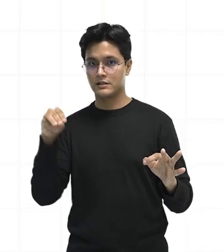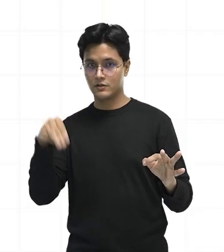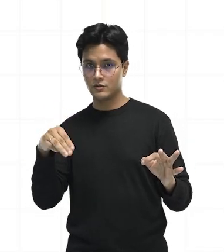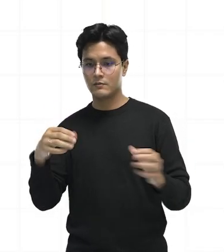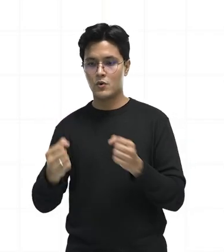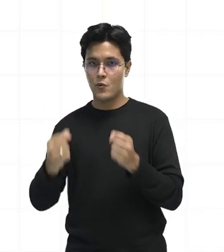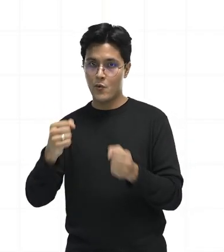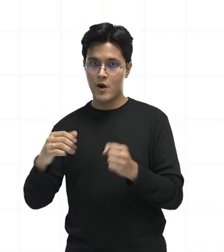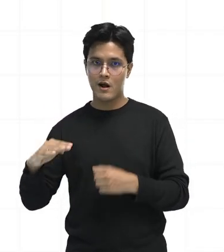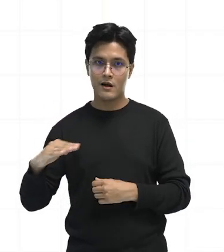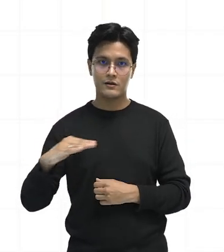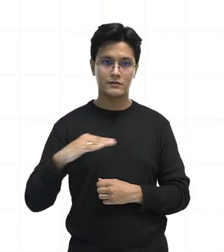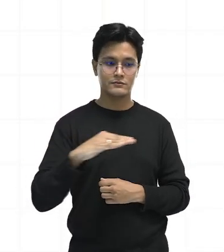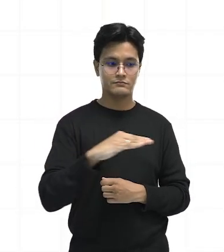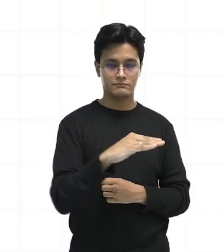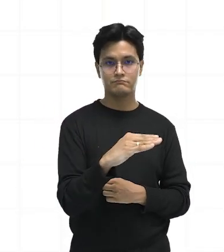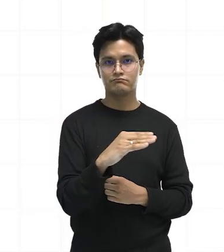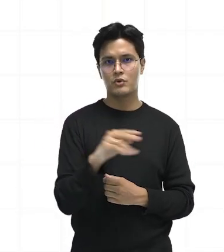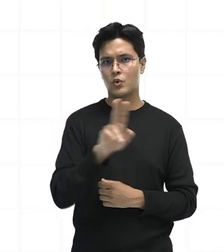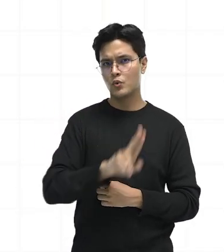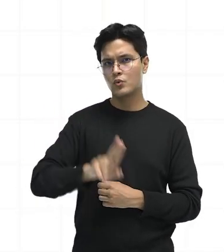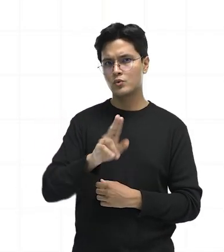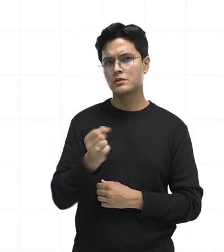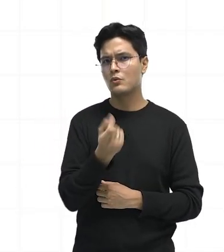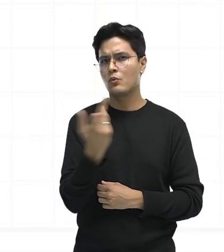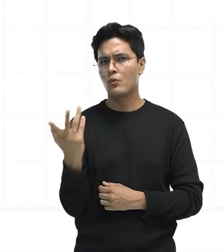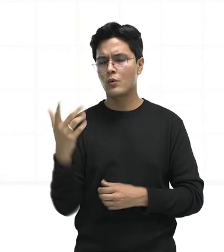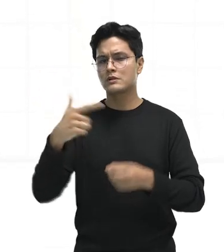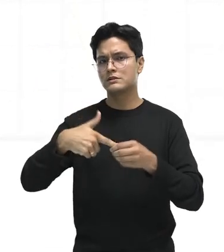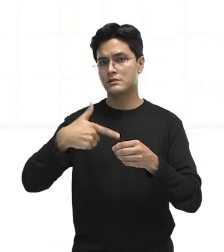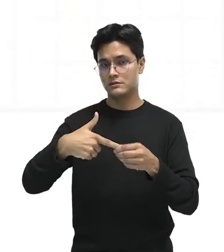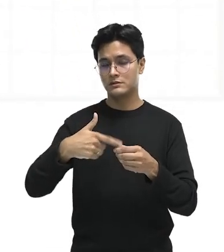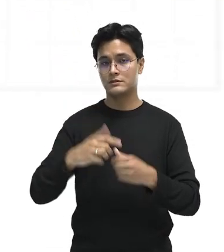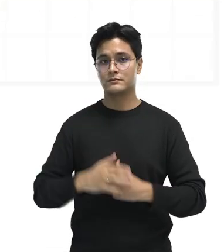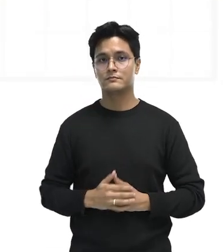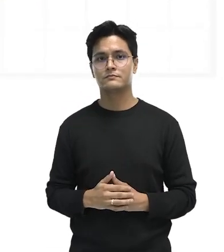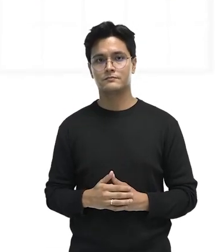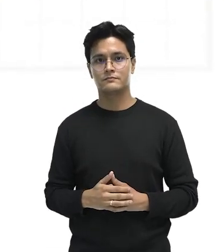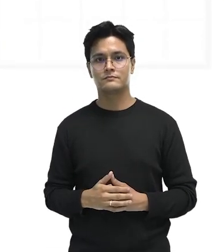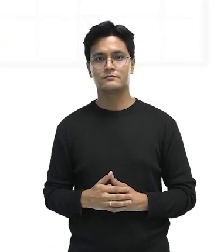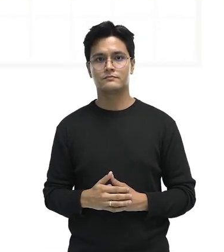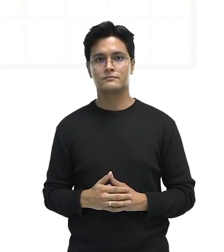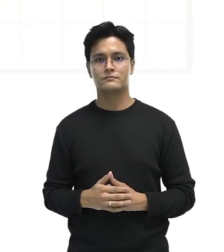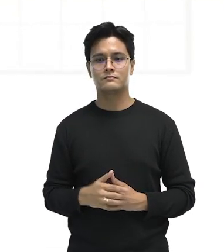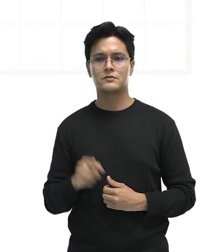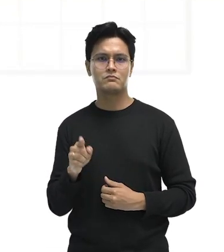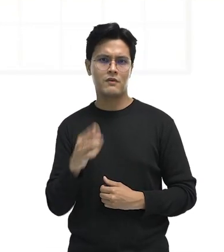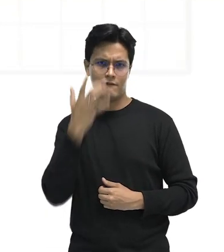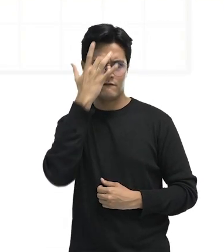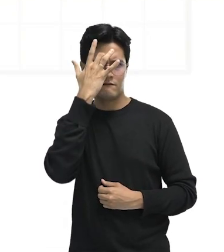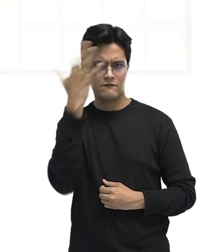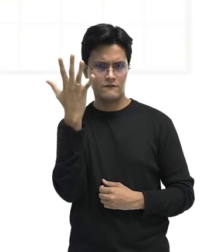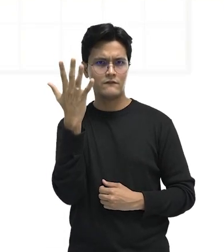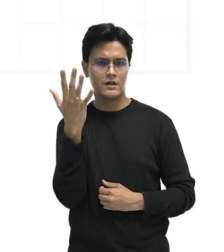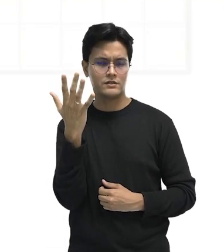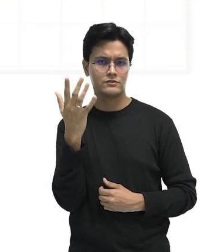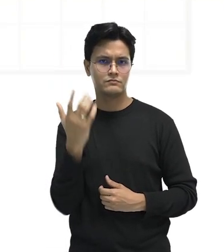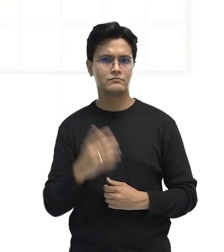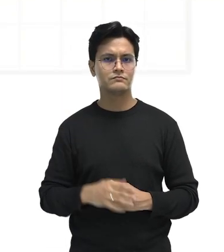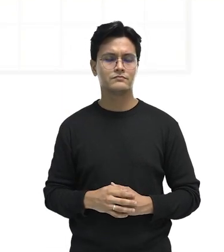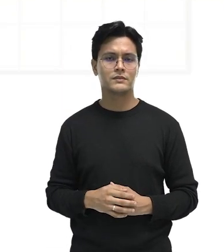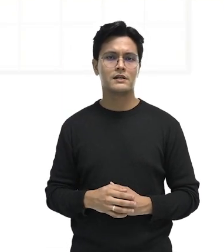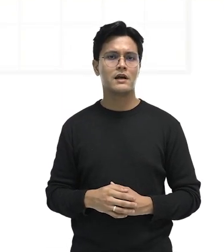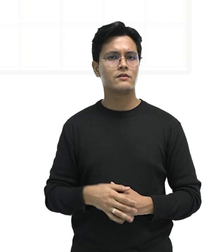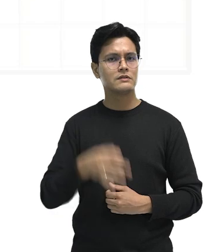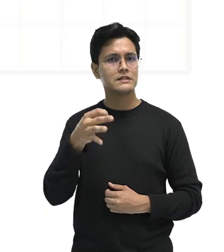o carro consome. Muito bem, vamos lá. Vamos entender aqui esse raciocínio. Também está bem tranquila essa questão. Eu tenho certeza que